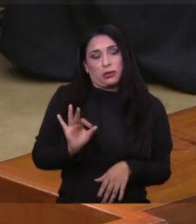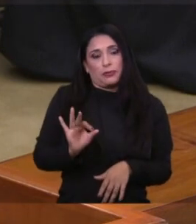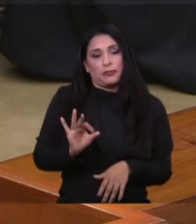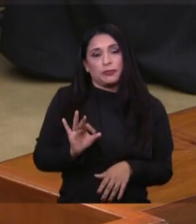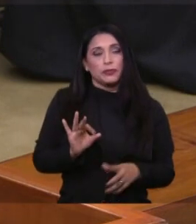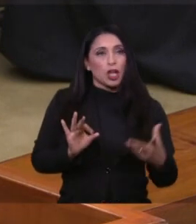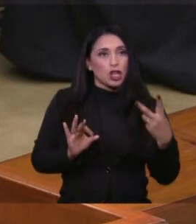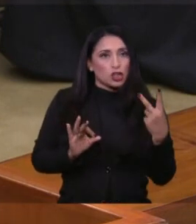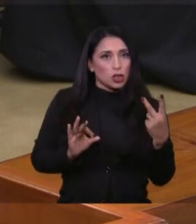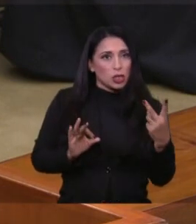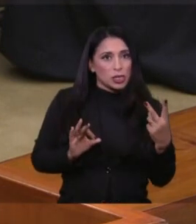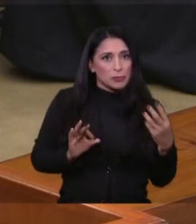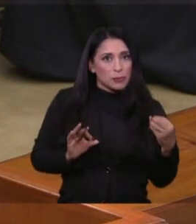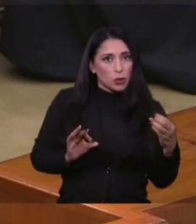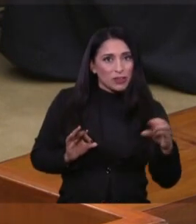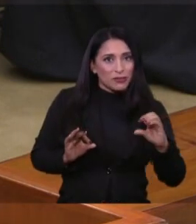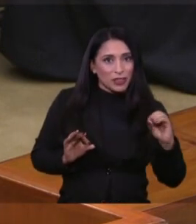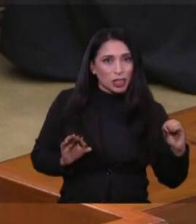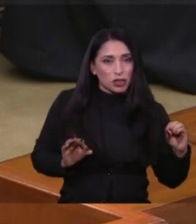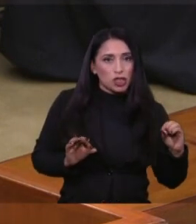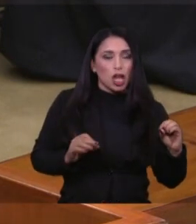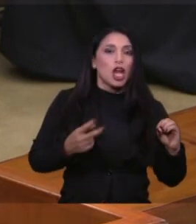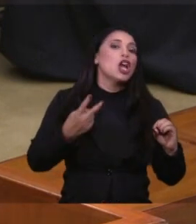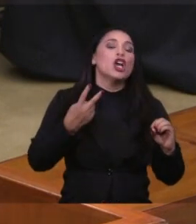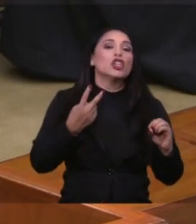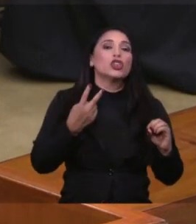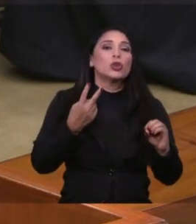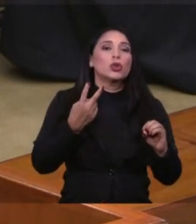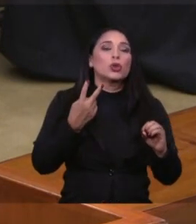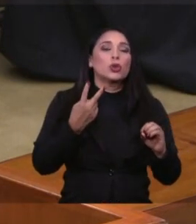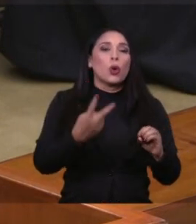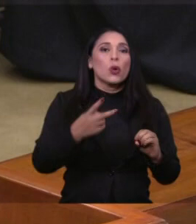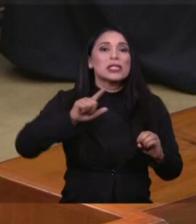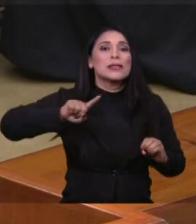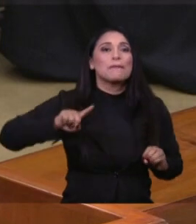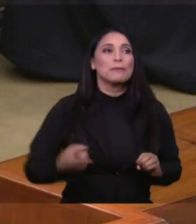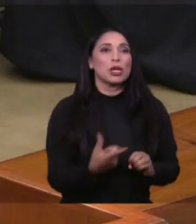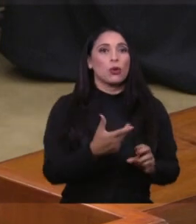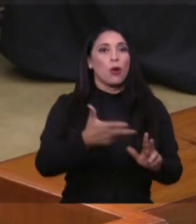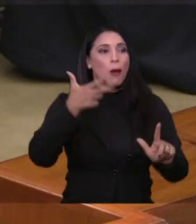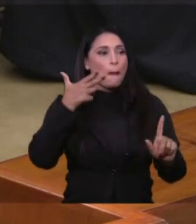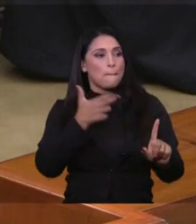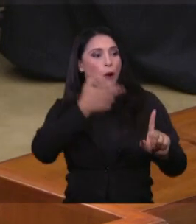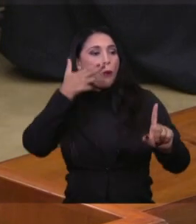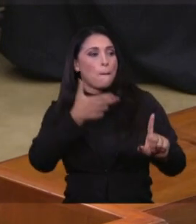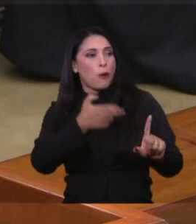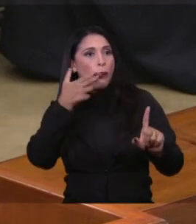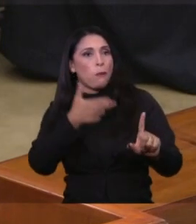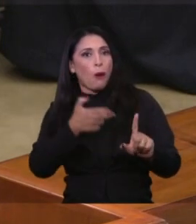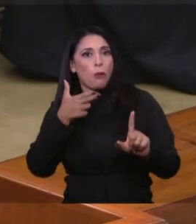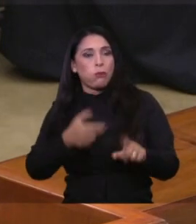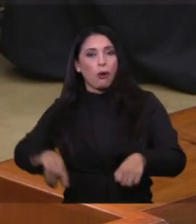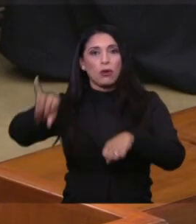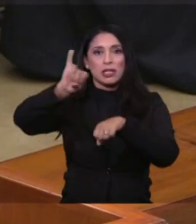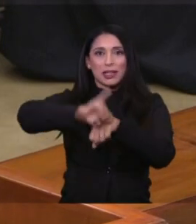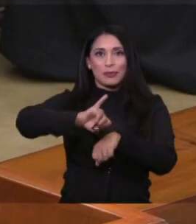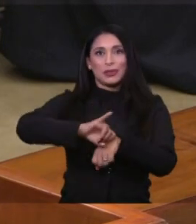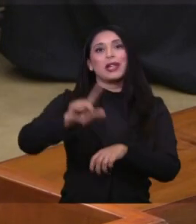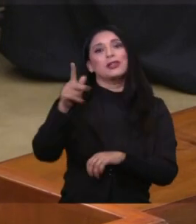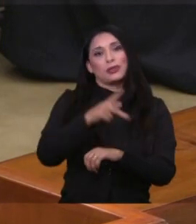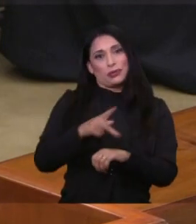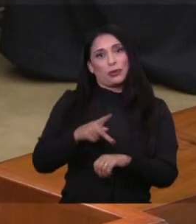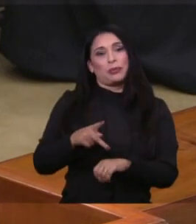Em 2020, 12 mil homens negros foram mortos por armas de fogo nas capitais deste país,